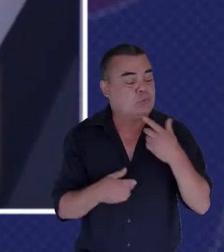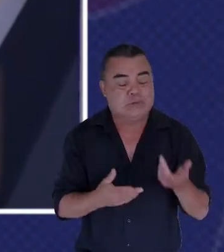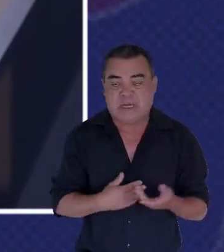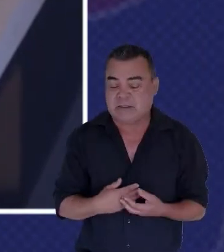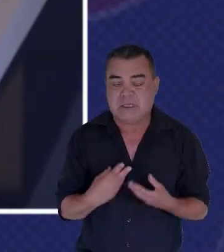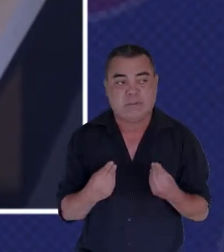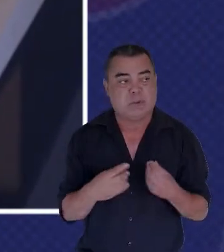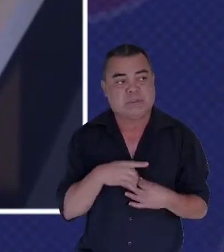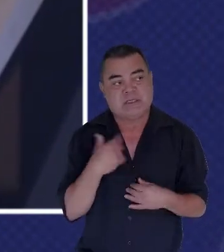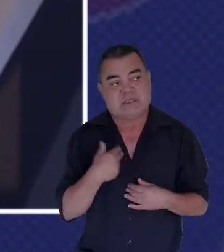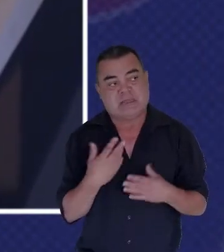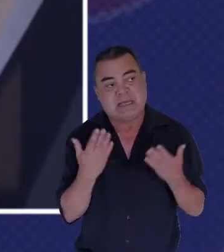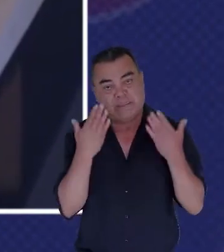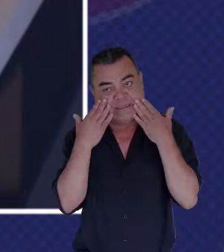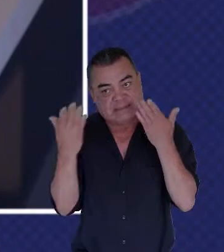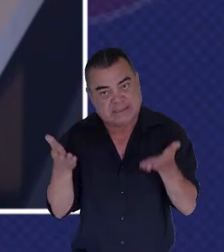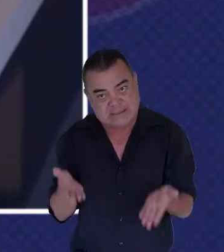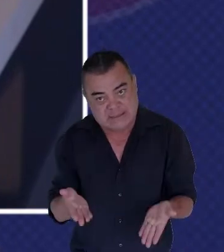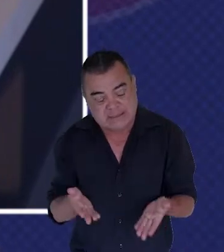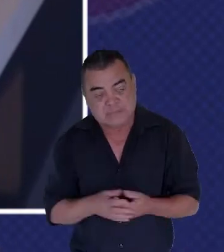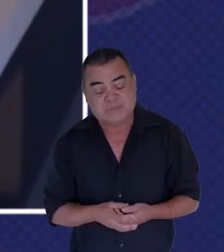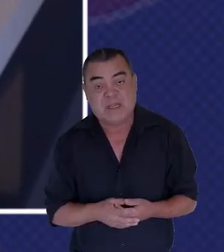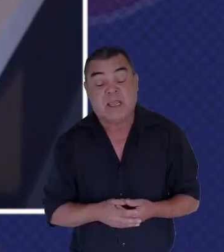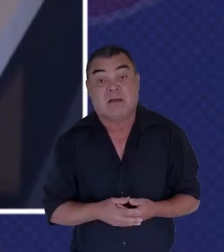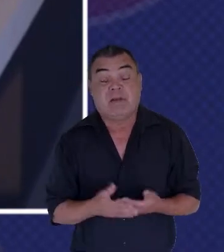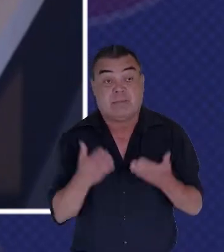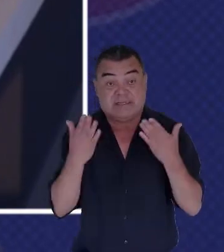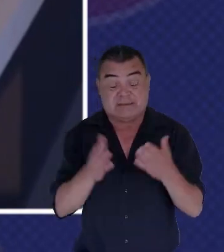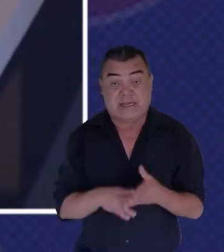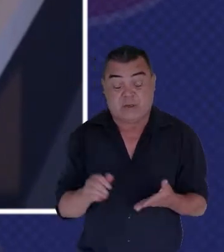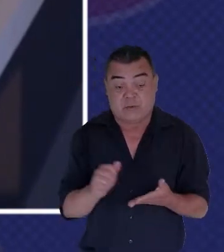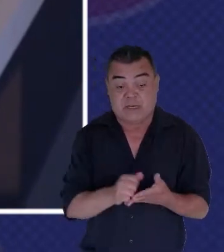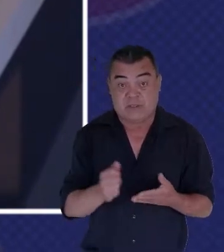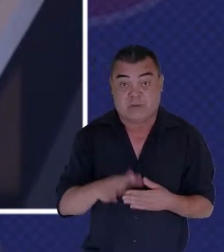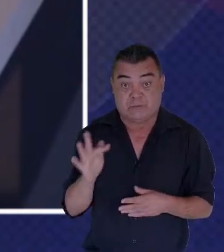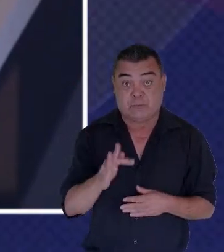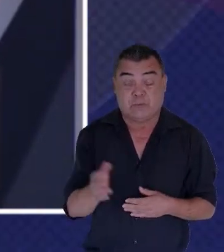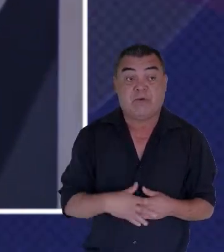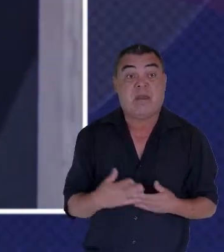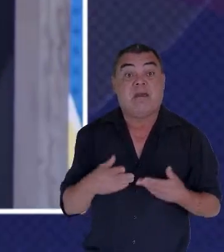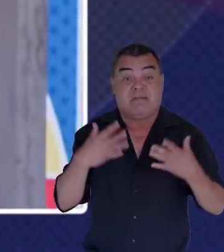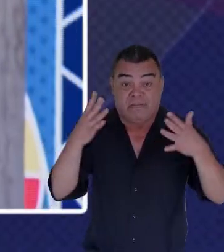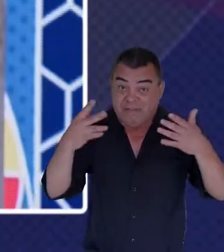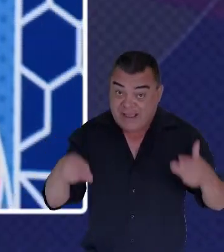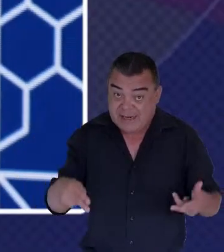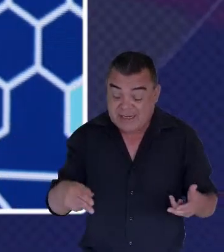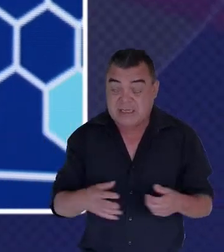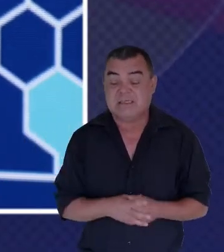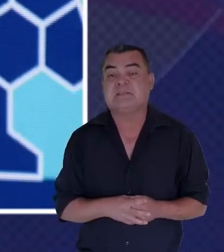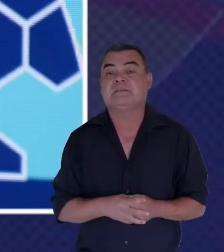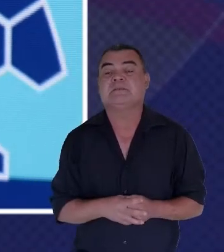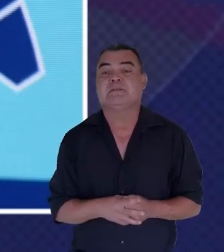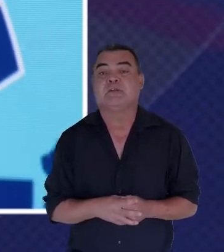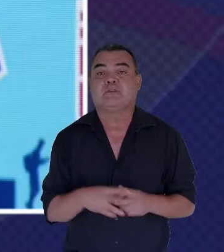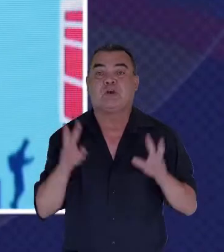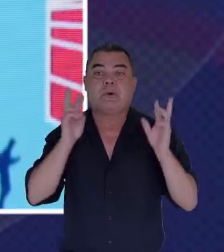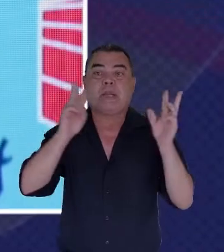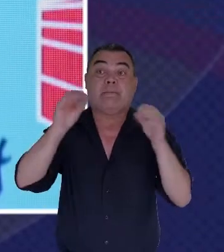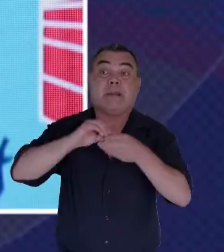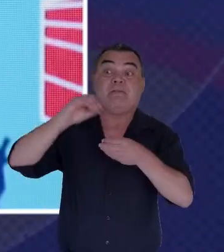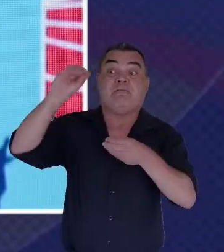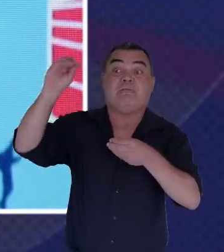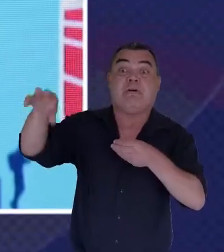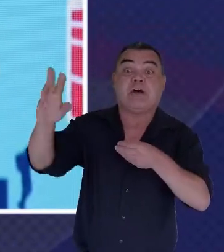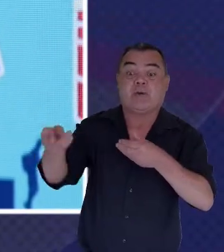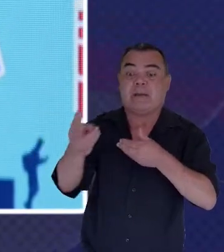está apresentando aqui vai apresentar agora com agenda de futuros fala sobre isso fala sobre olhar para